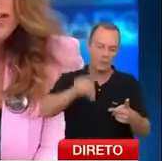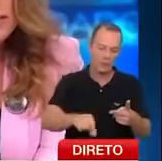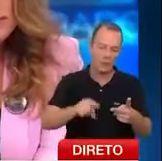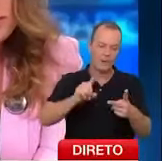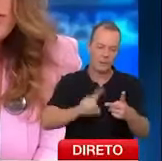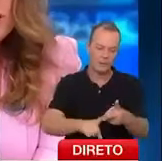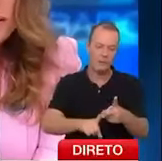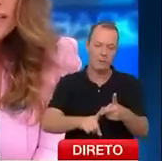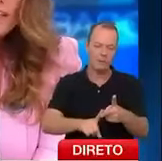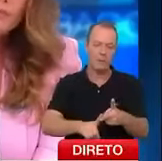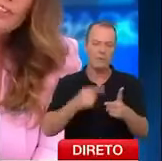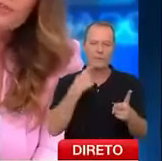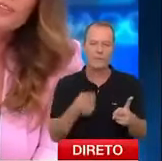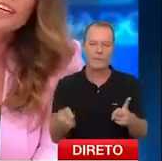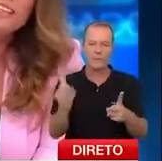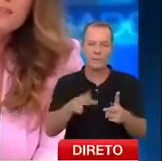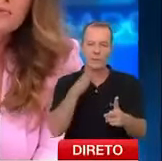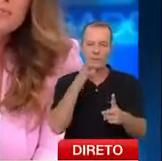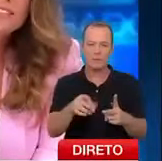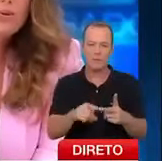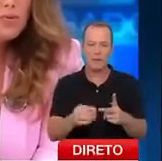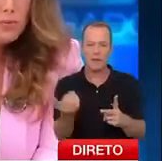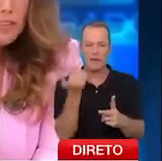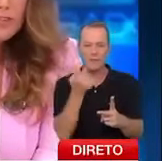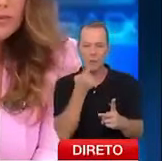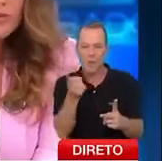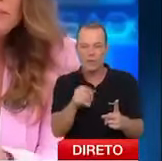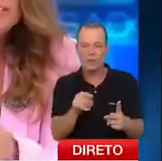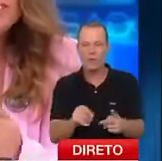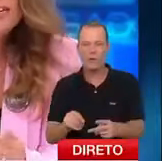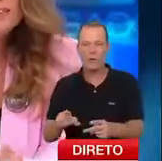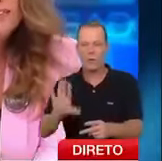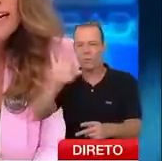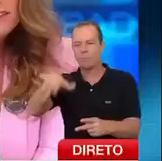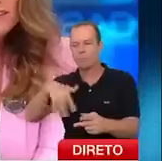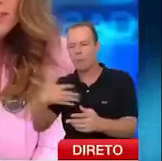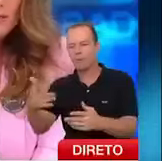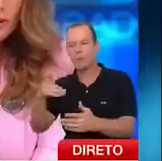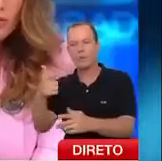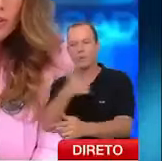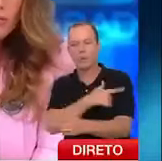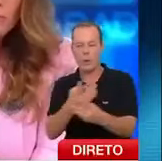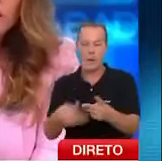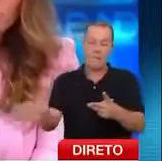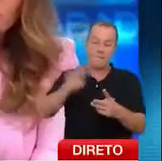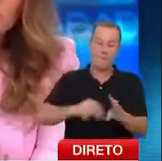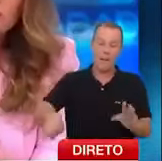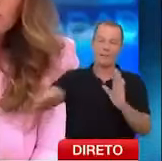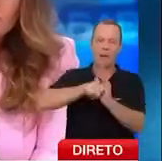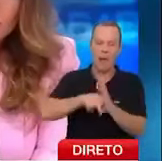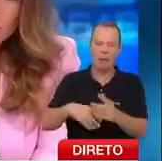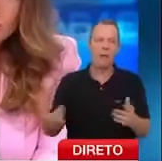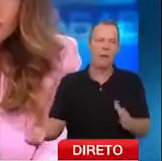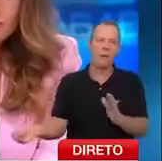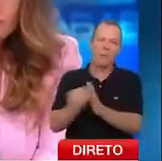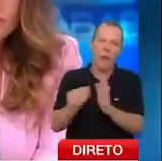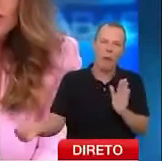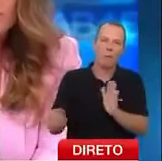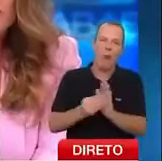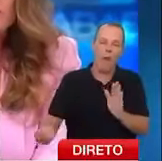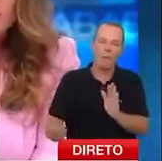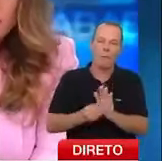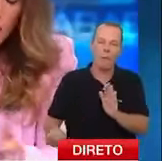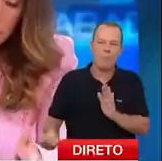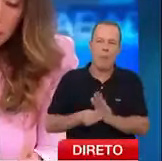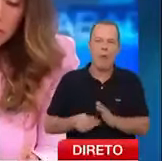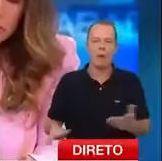de voltar a repetir toda essa informação no plano de turma mais tarde na referente ao conselho de turma portanto são questões que deverão ser revistas